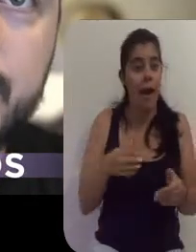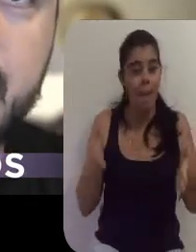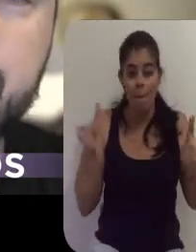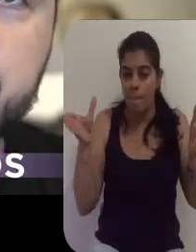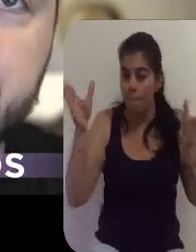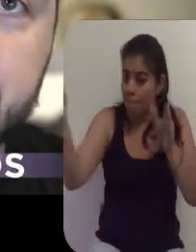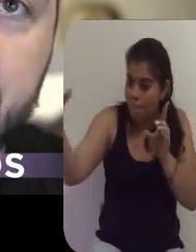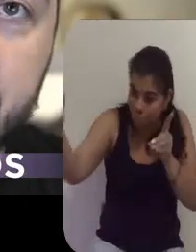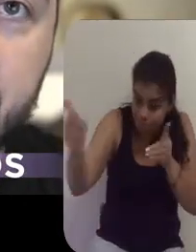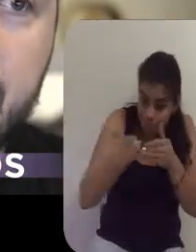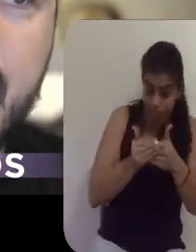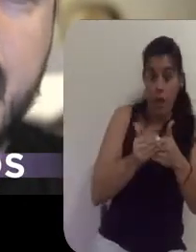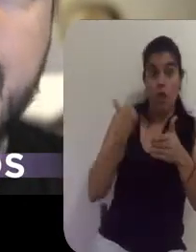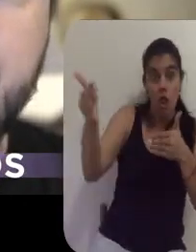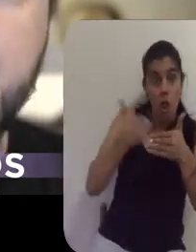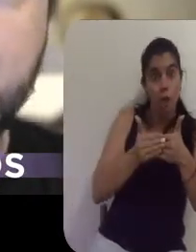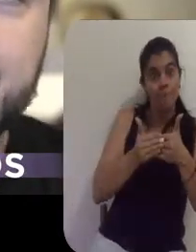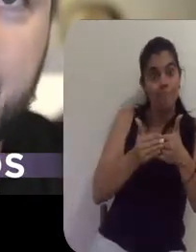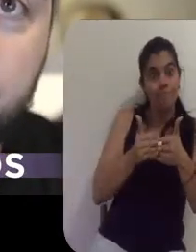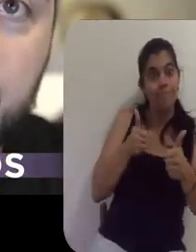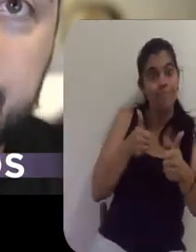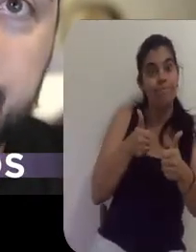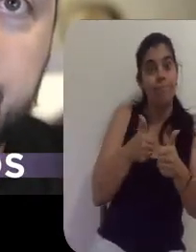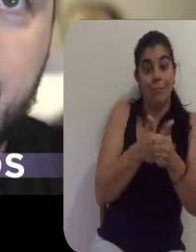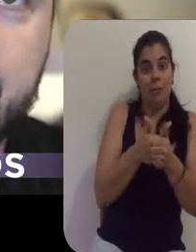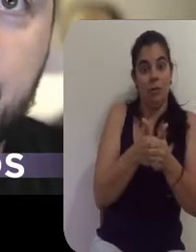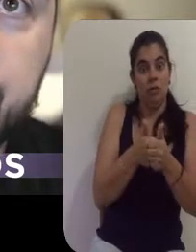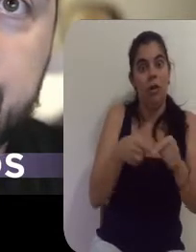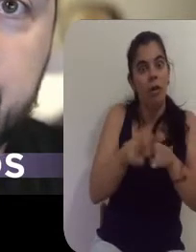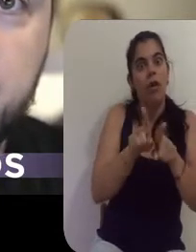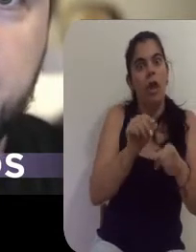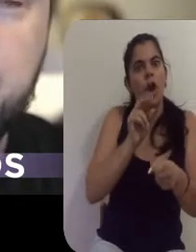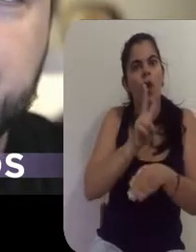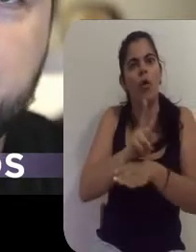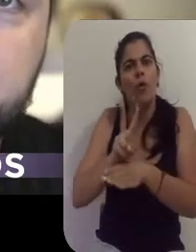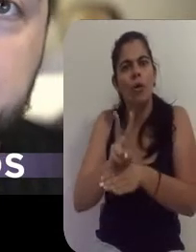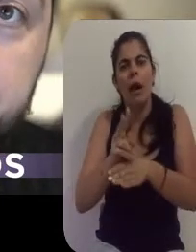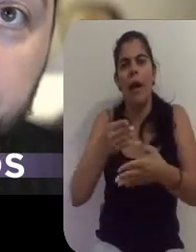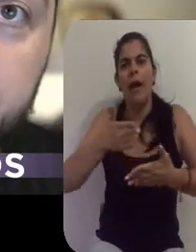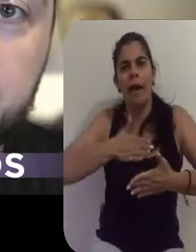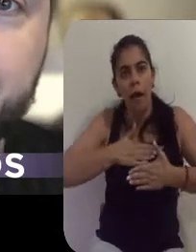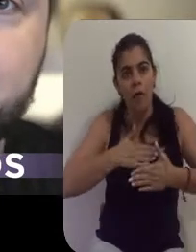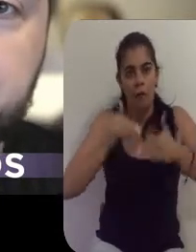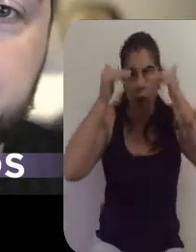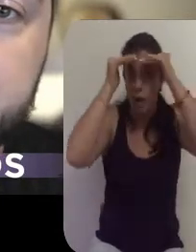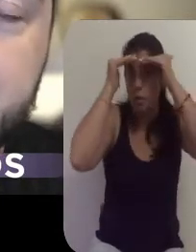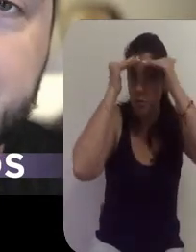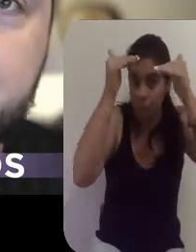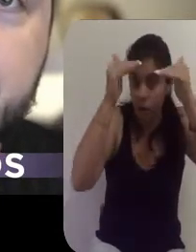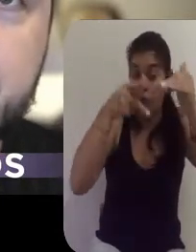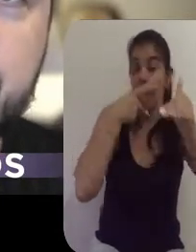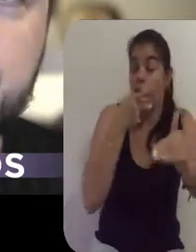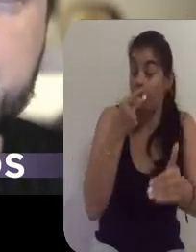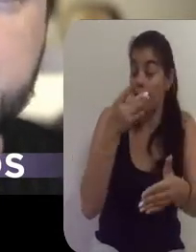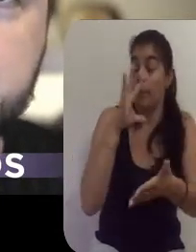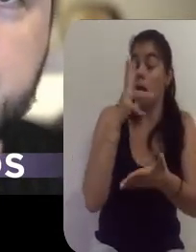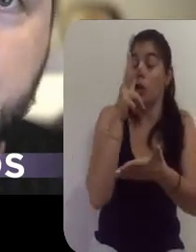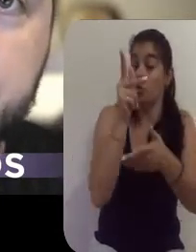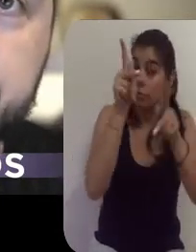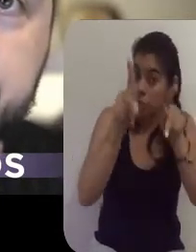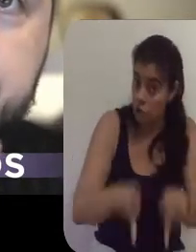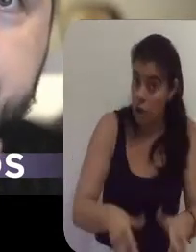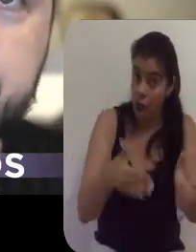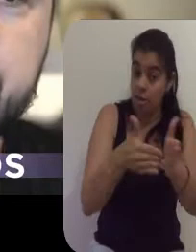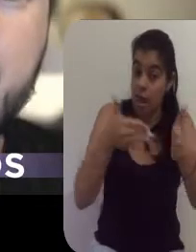eu conversei com vocês aqui, até agora, até hoje, para chegar nesse ponto e poder falar para vocês que esses são os números que a gente